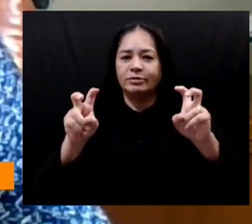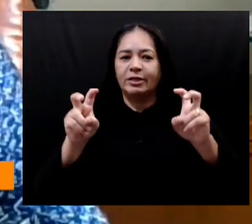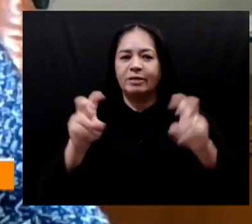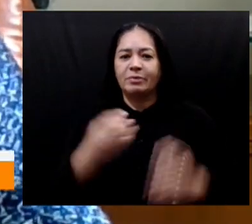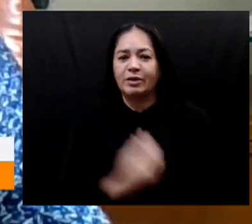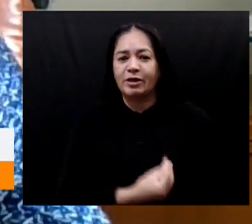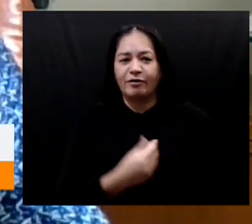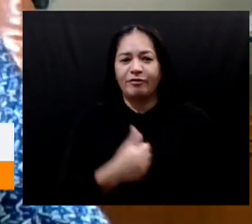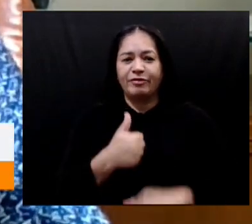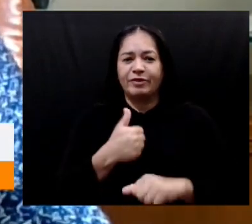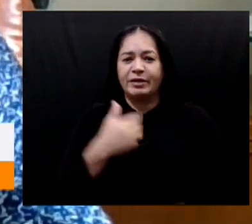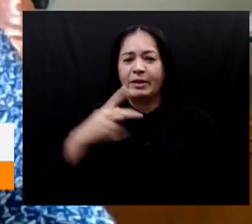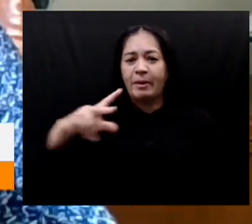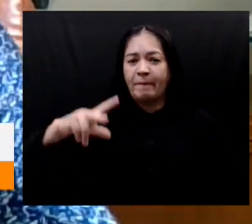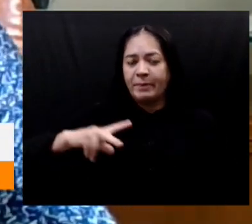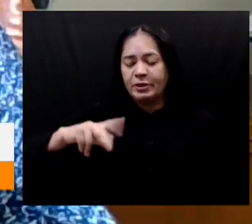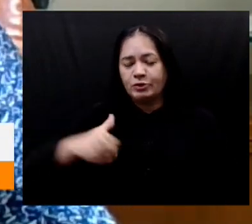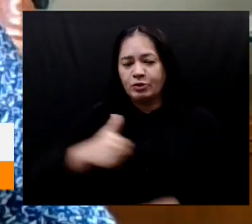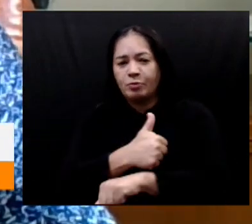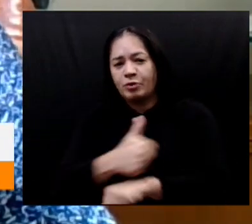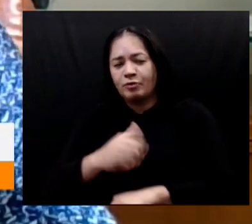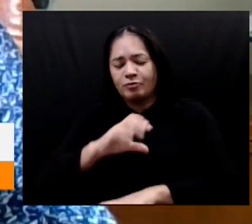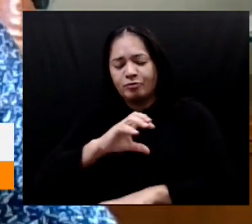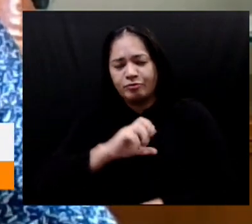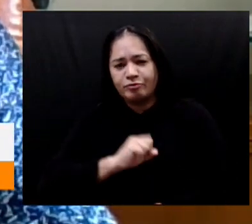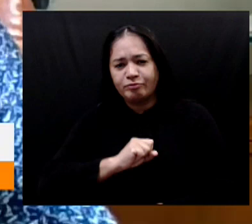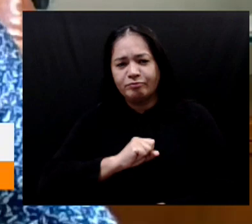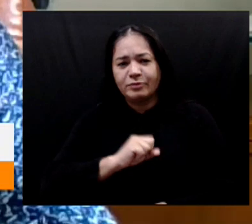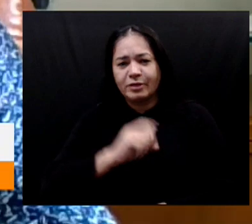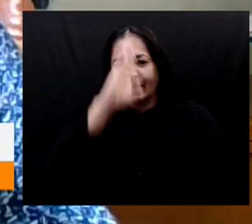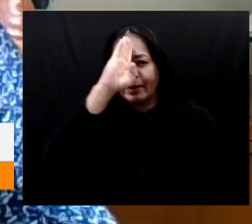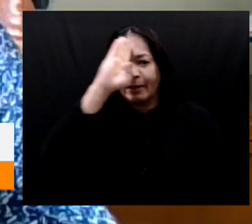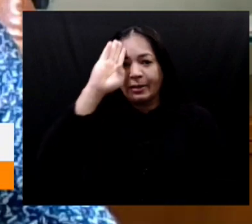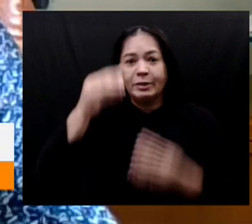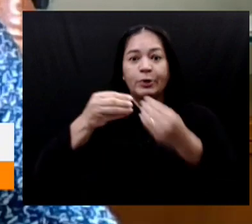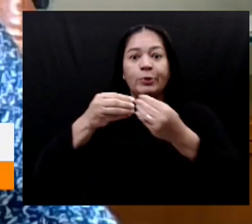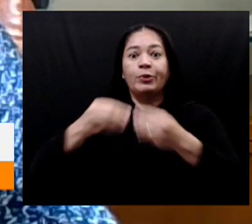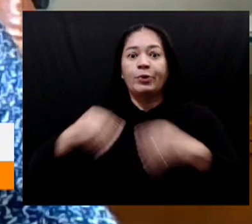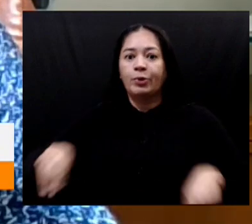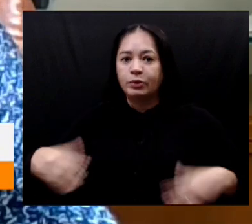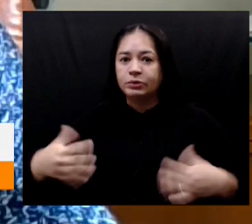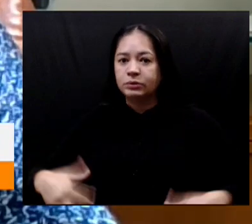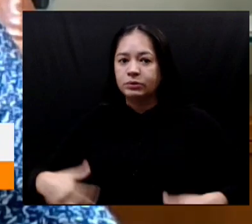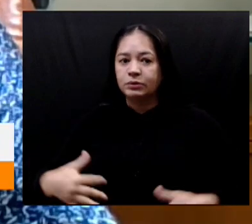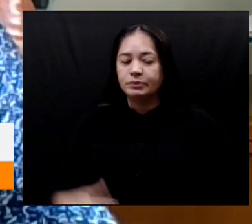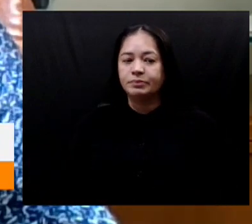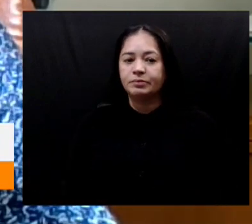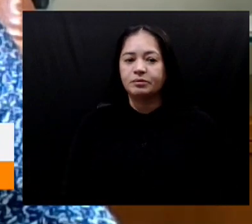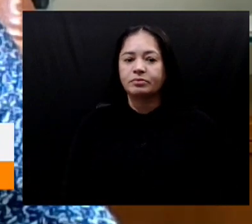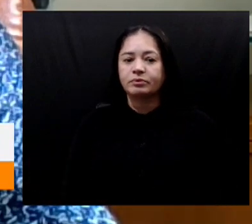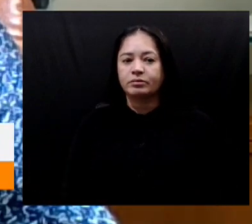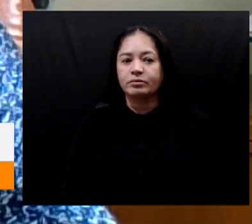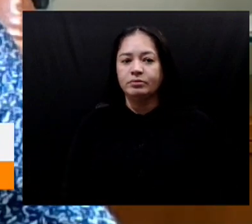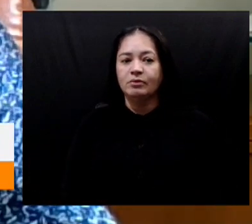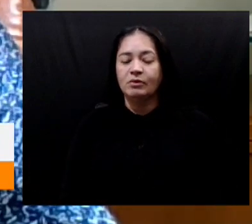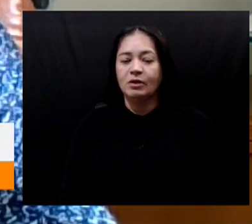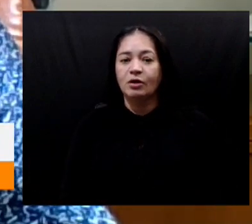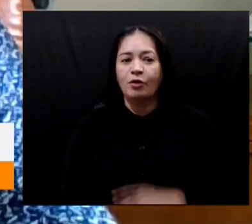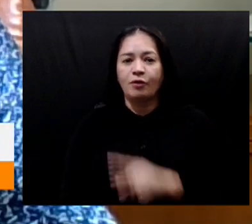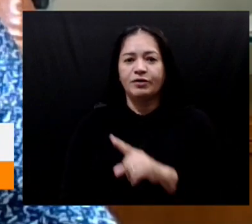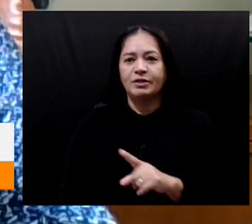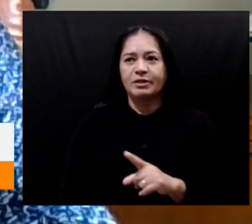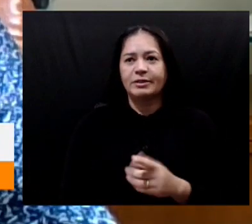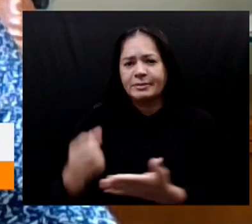profissional, afetiva, acadêmica, e é muito auspicioso vocês estarem trazendo esse